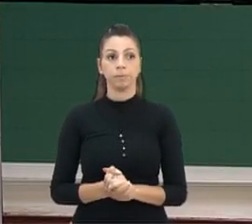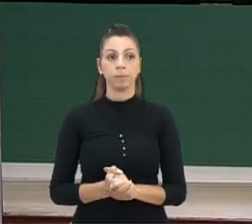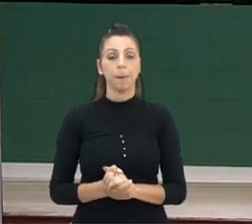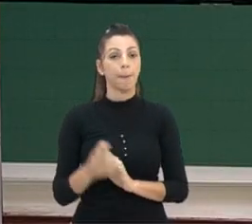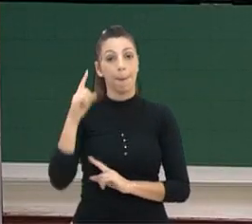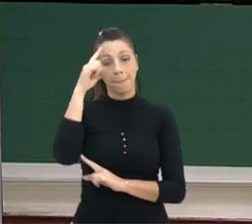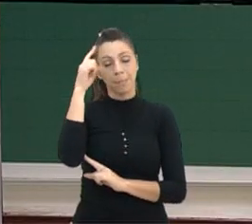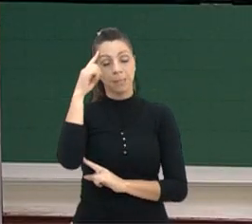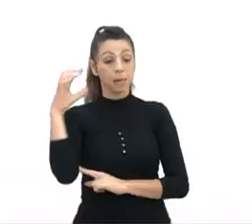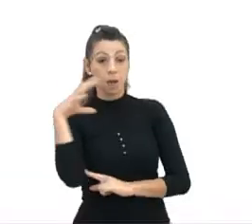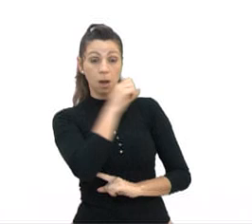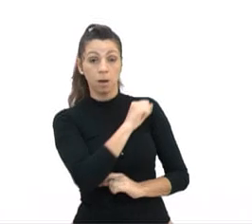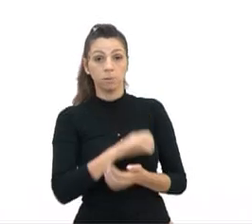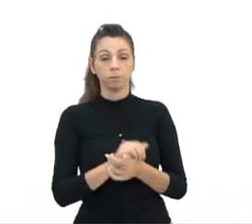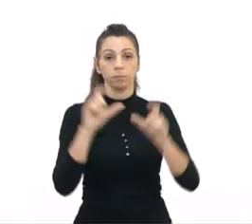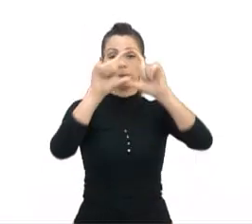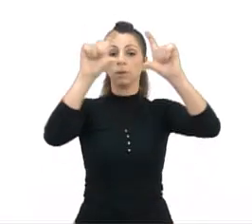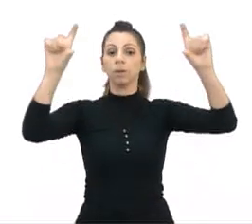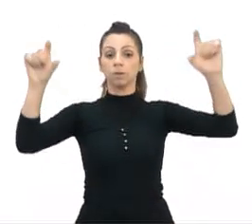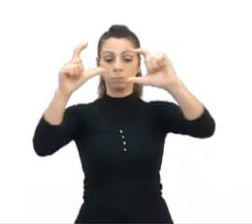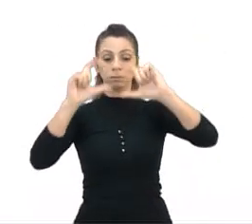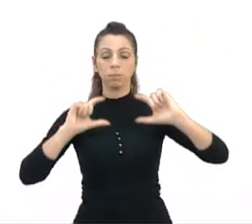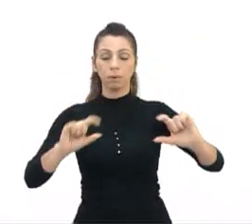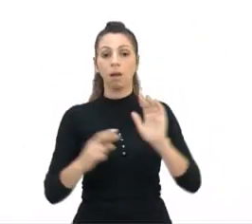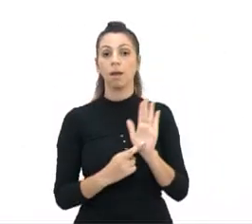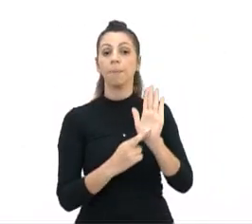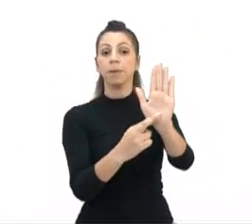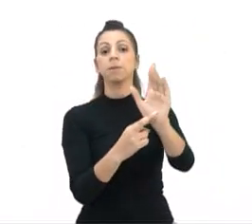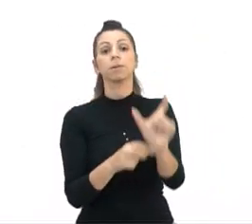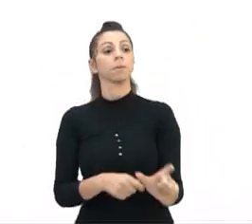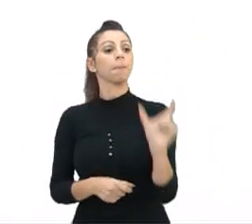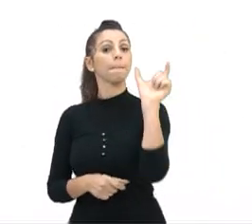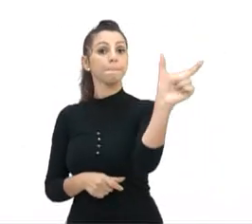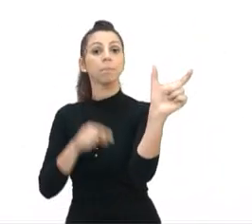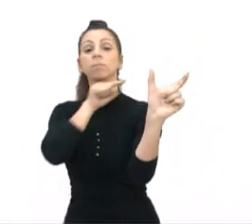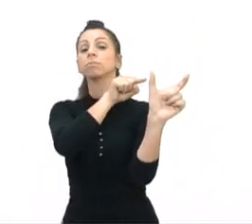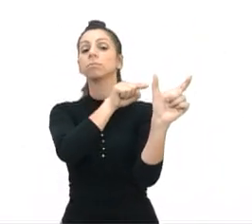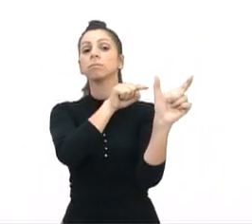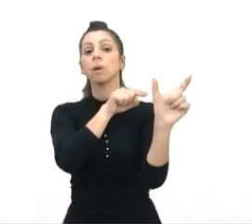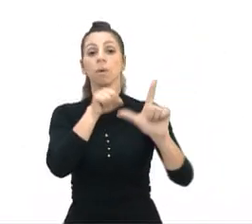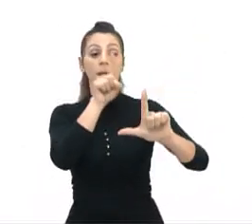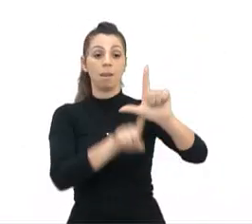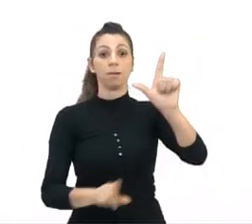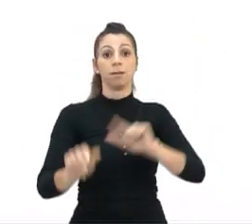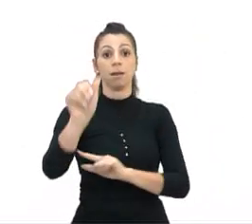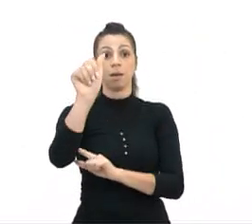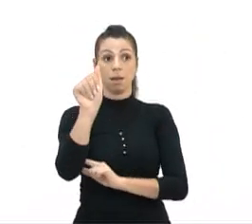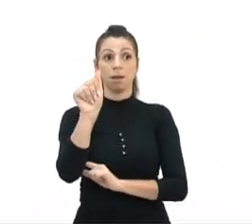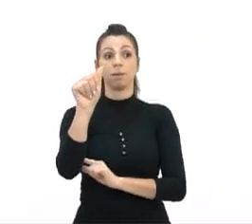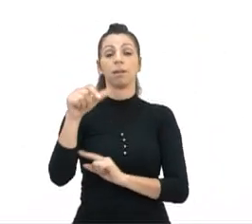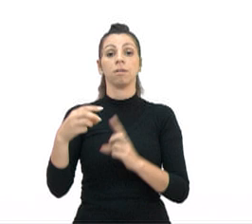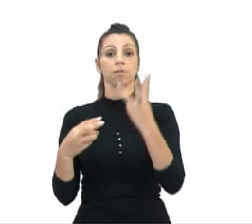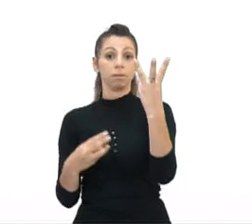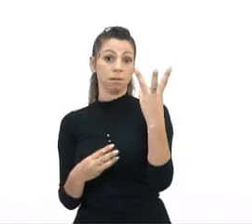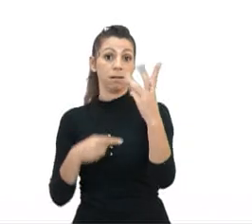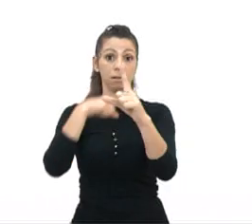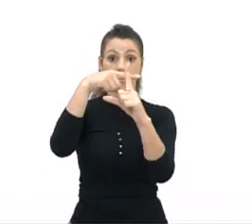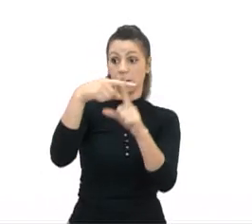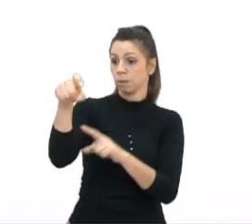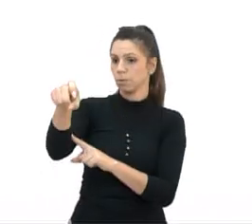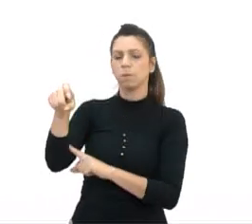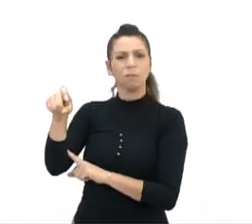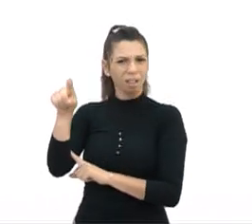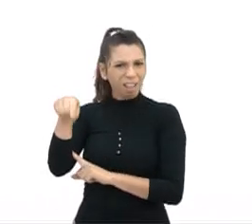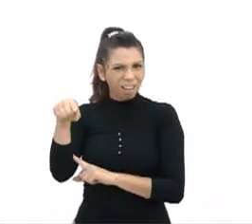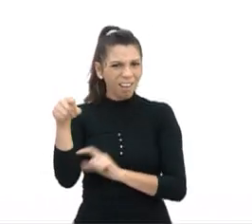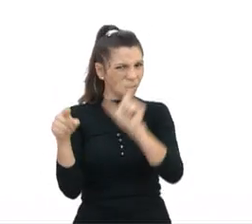Pense rápido. Entre as expressões abaixo, quais representam monômios? Então, a letra A, eu tenho 3 mais x. É